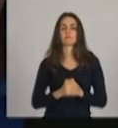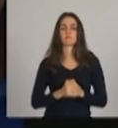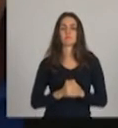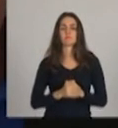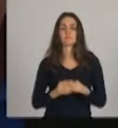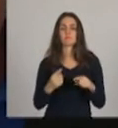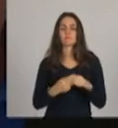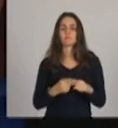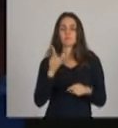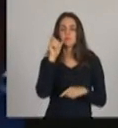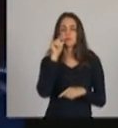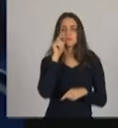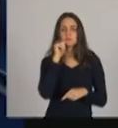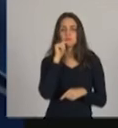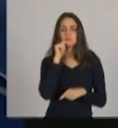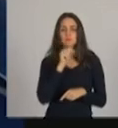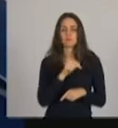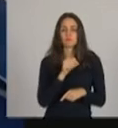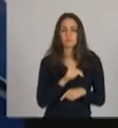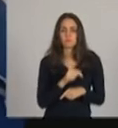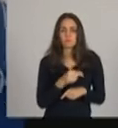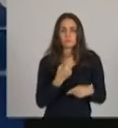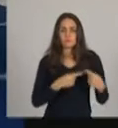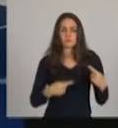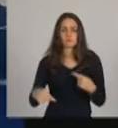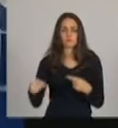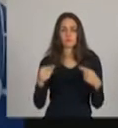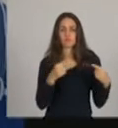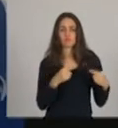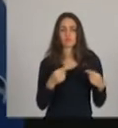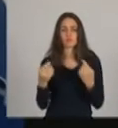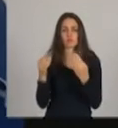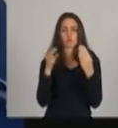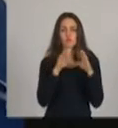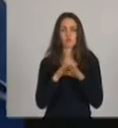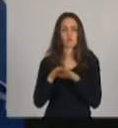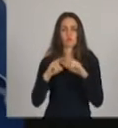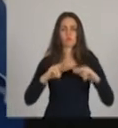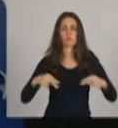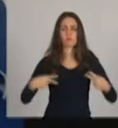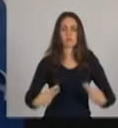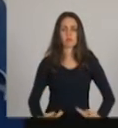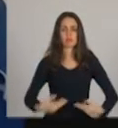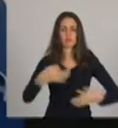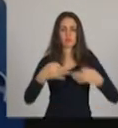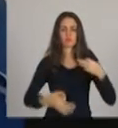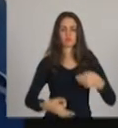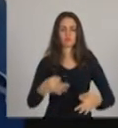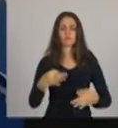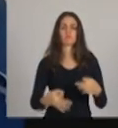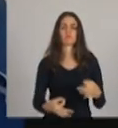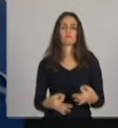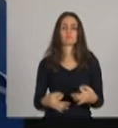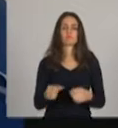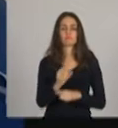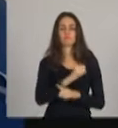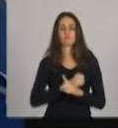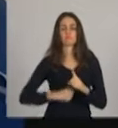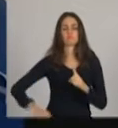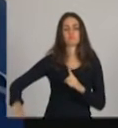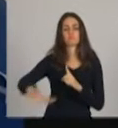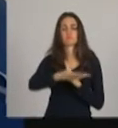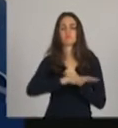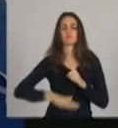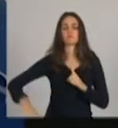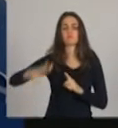do estabelecimento de uma política mais humana, mais justa, onde o social,